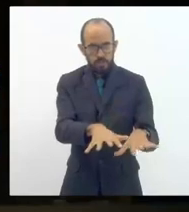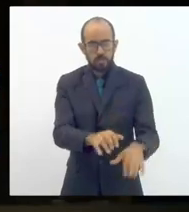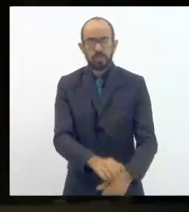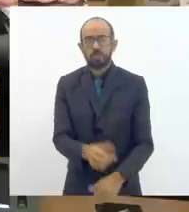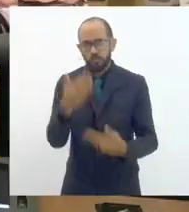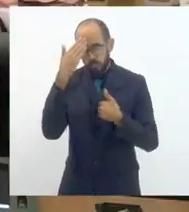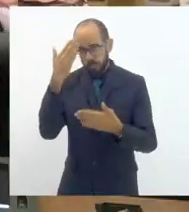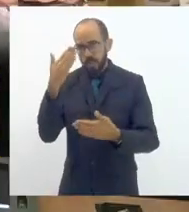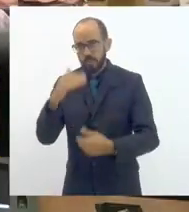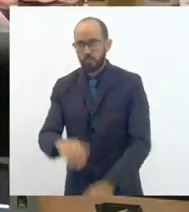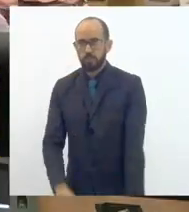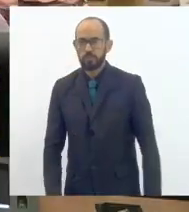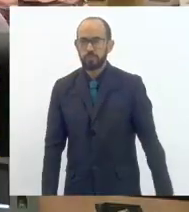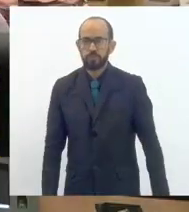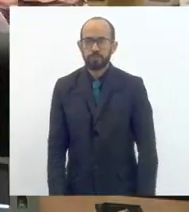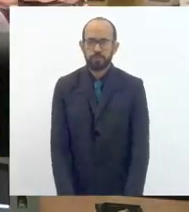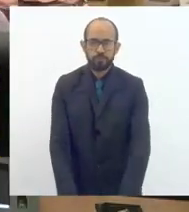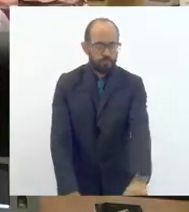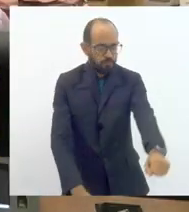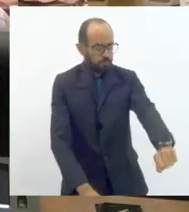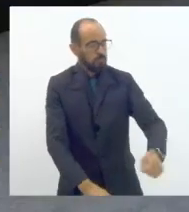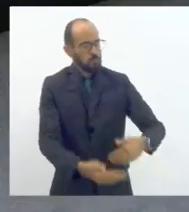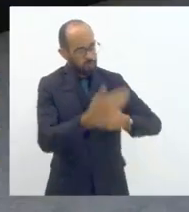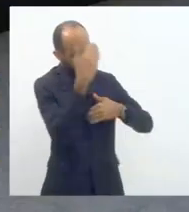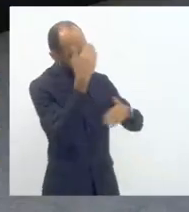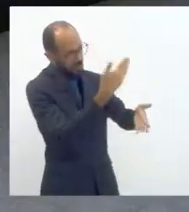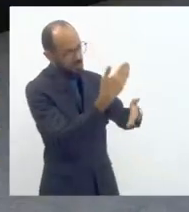obrigada. Obrigada.